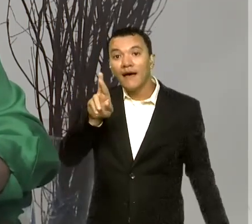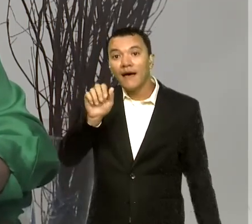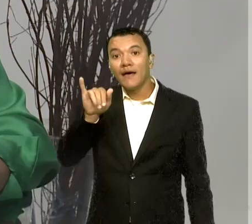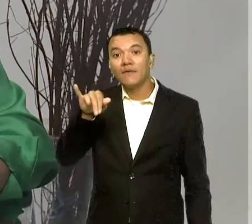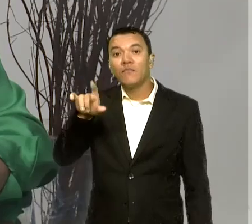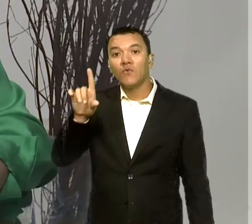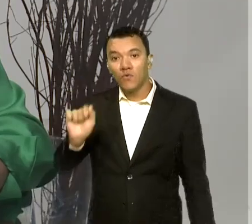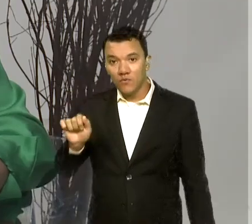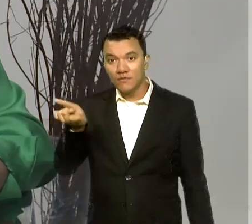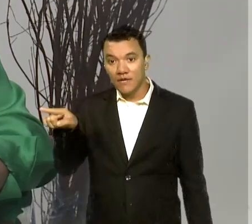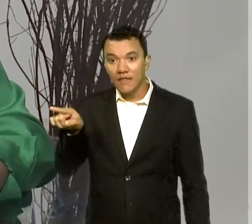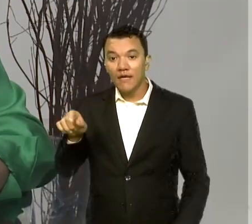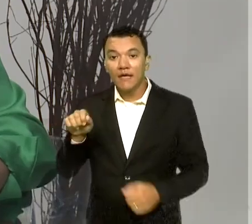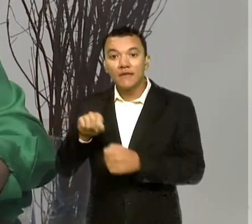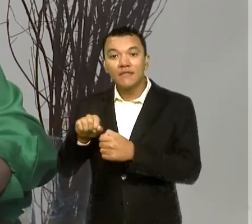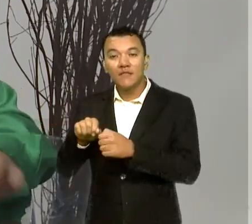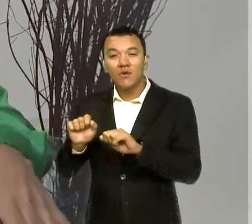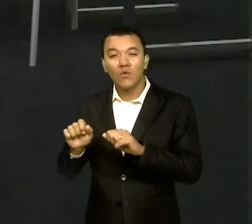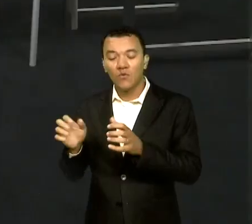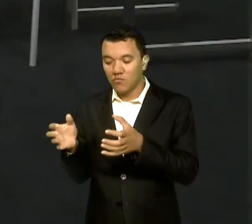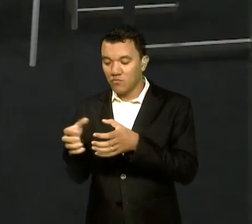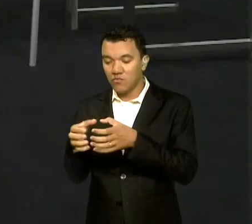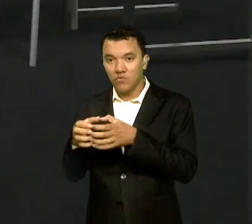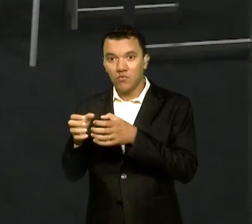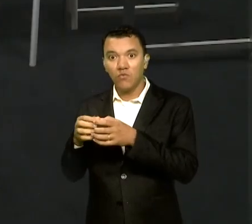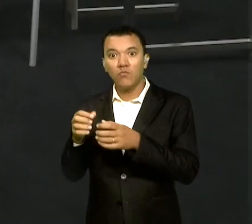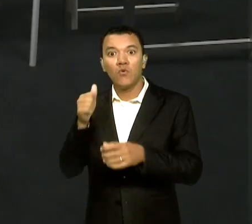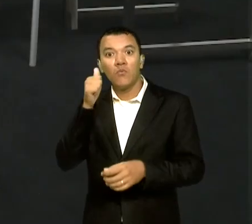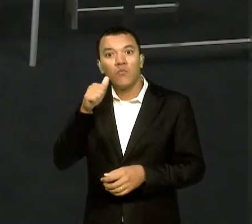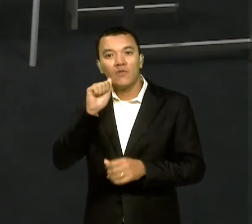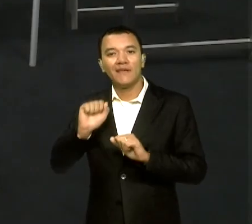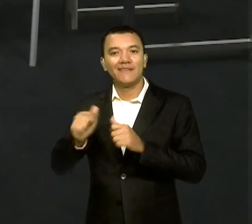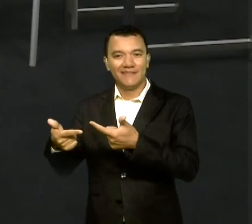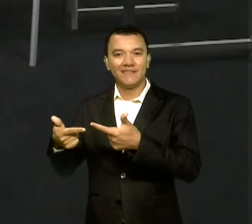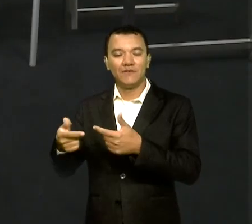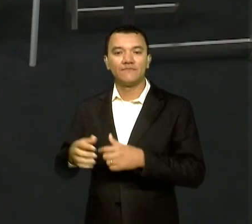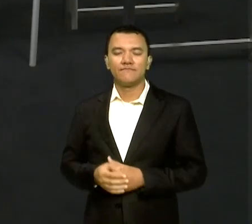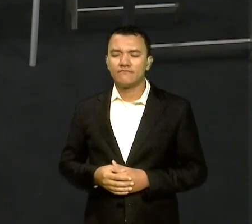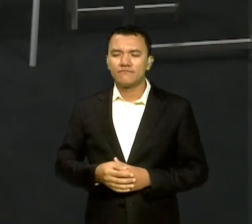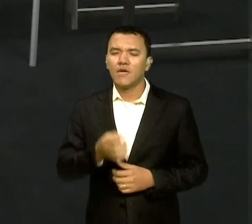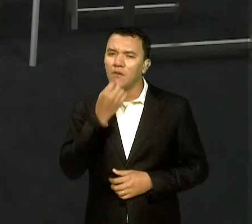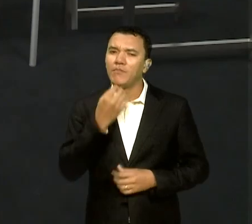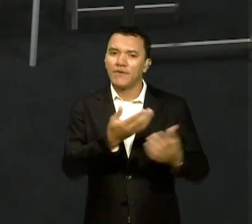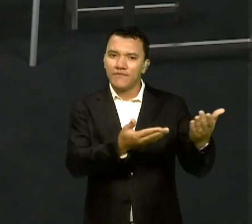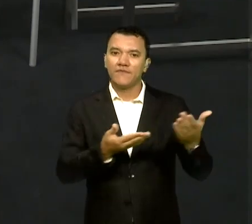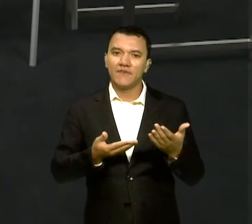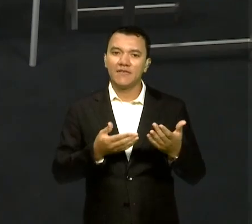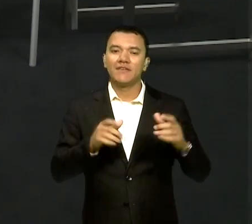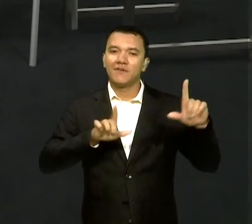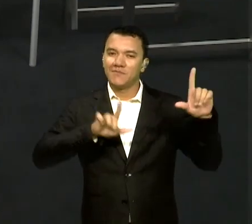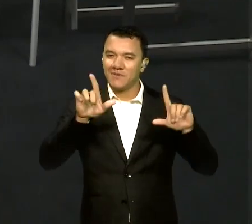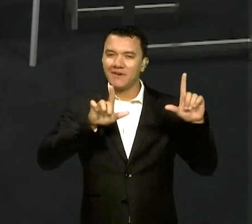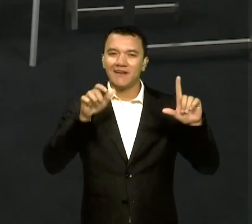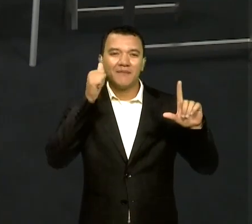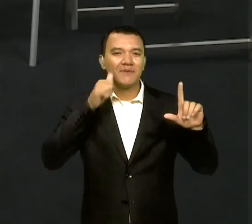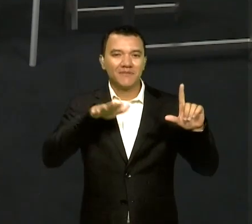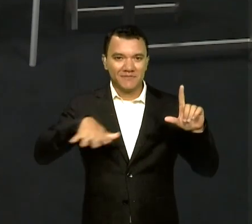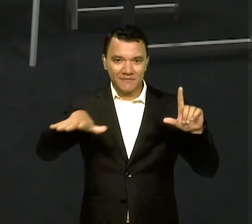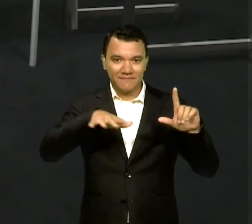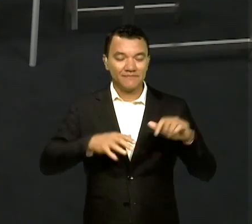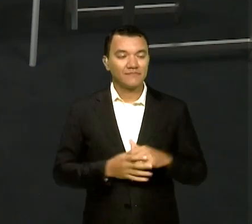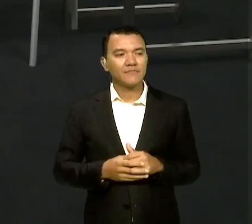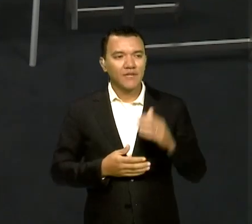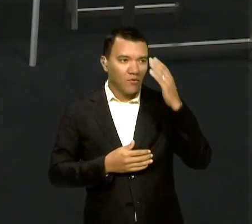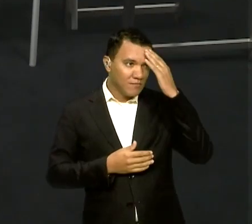projeto Mulheres em Ação. Sejam muito bem-vindas. Muito obrigada. Ao programa Toda Mulher. Muito obrigada.